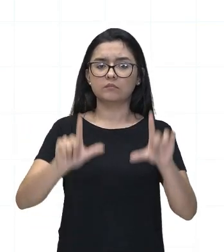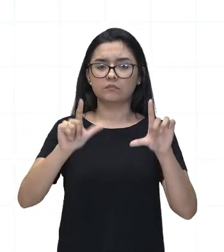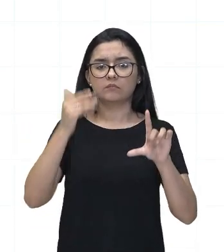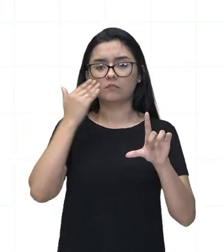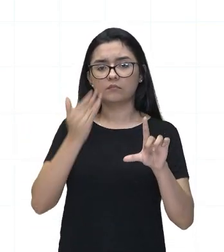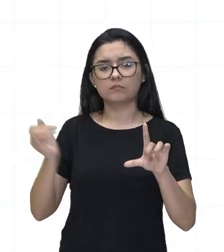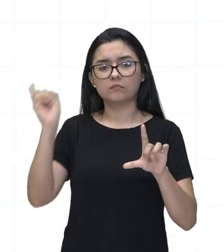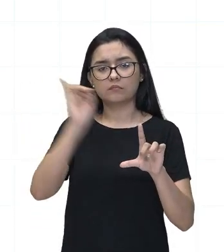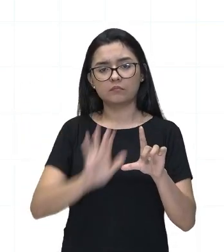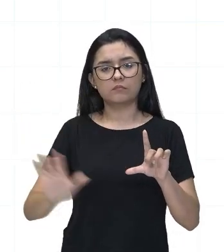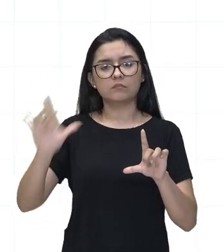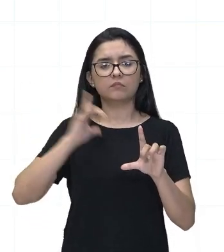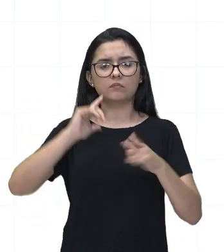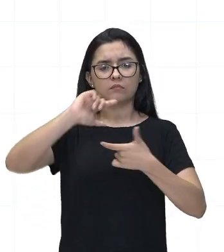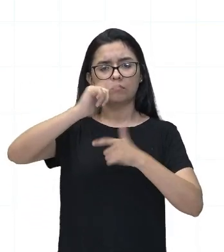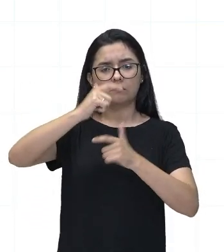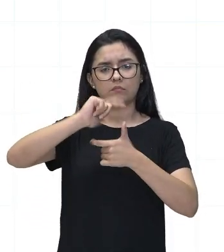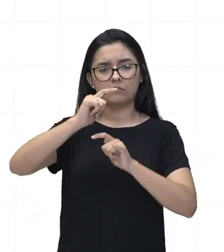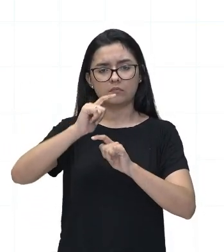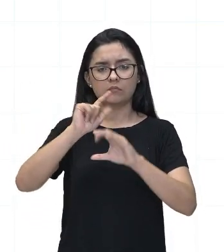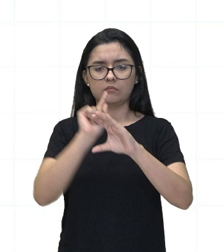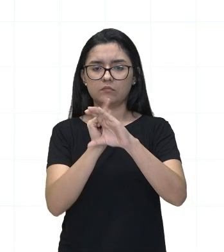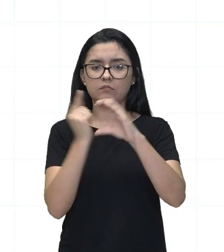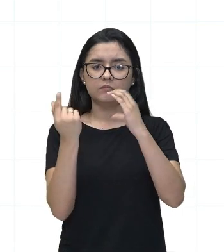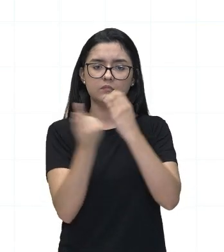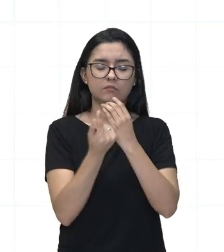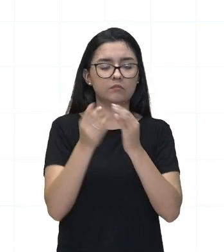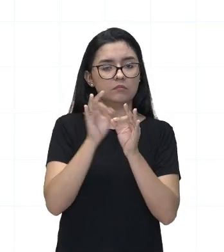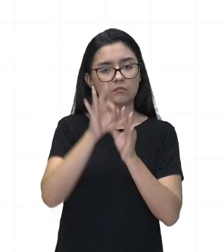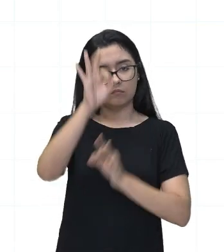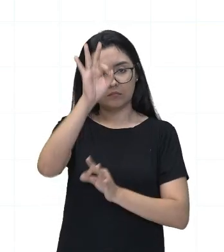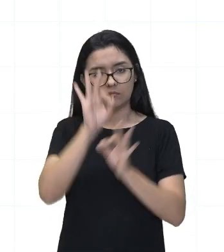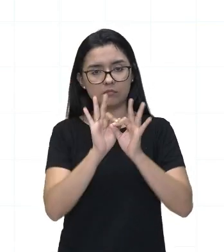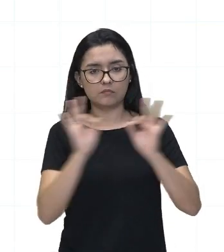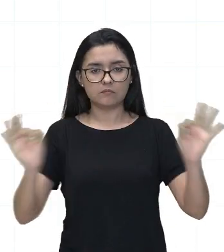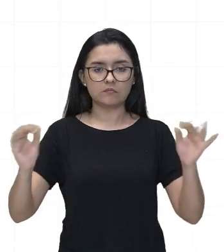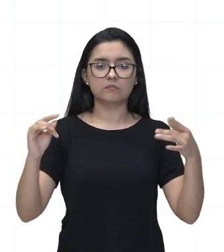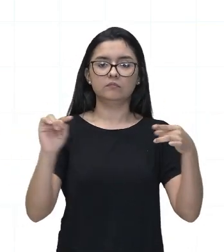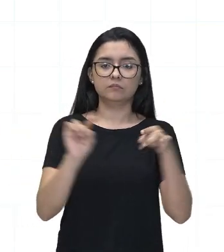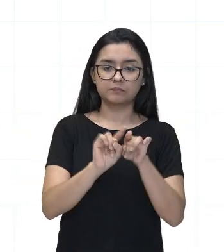figuras geométricas, aí são linhas, né? Vocês podem ver aí alguns